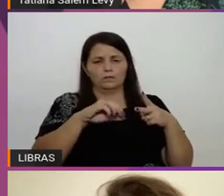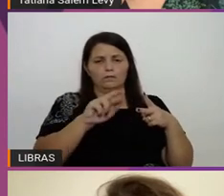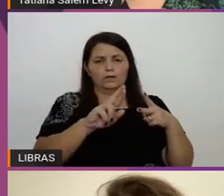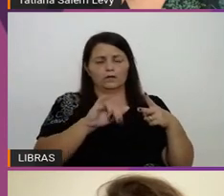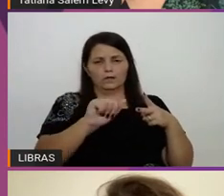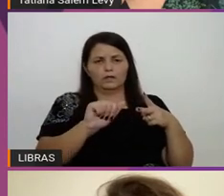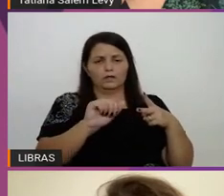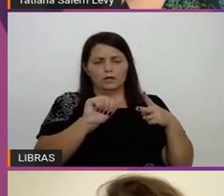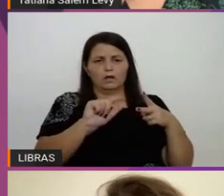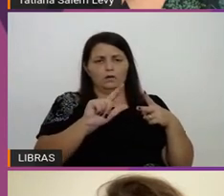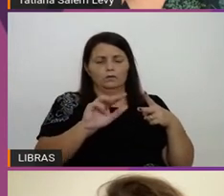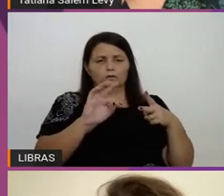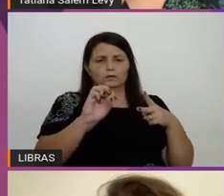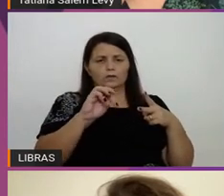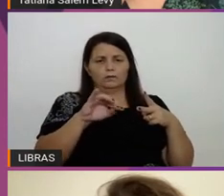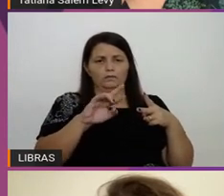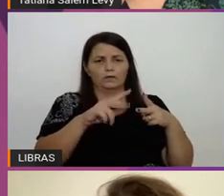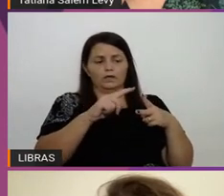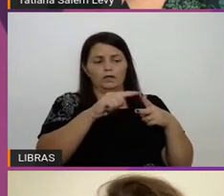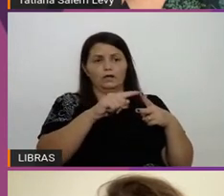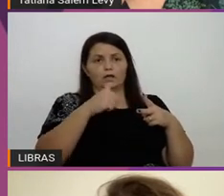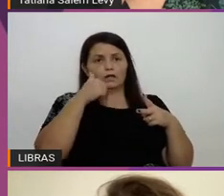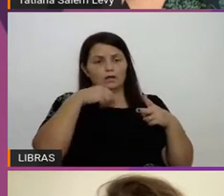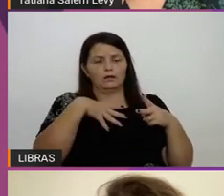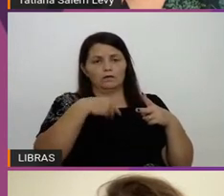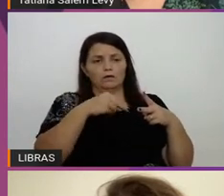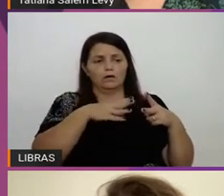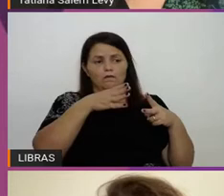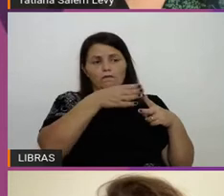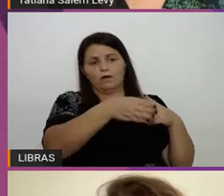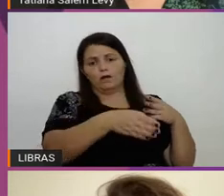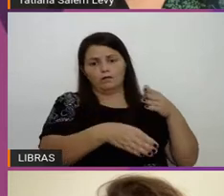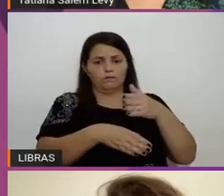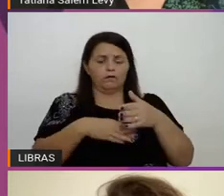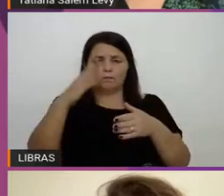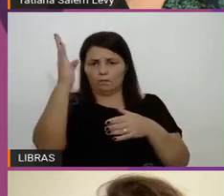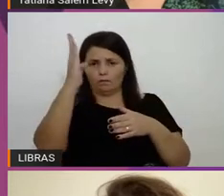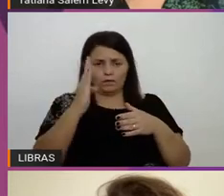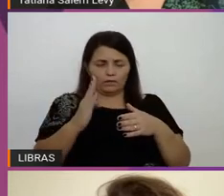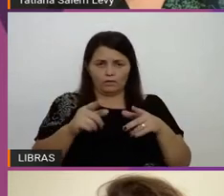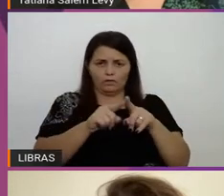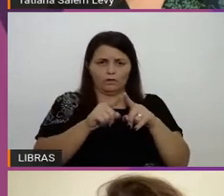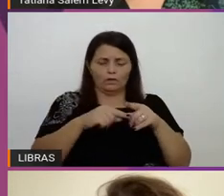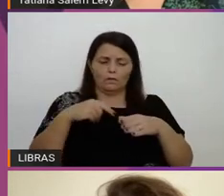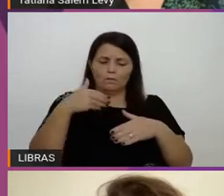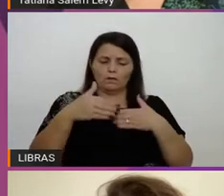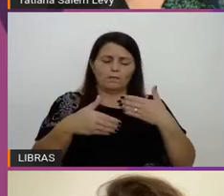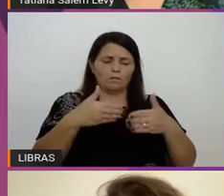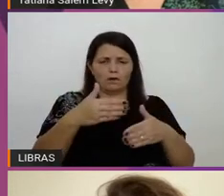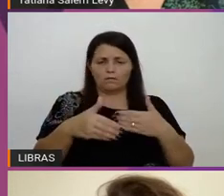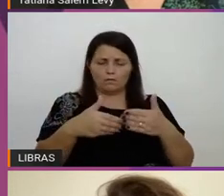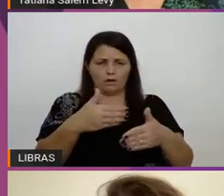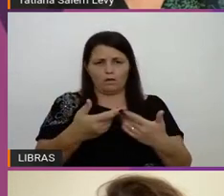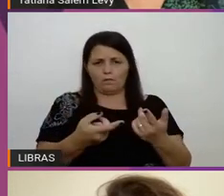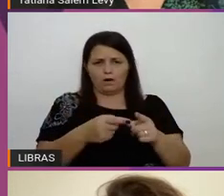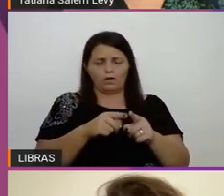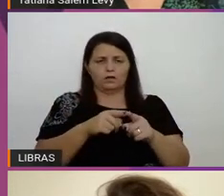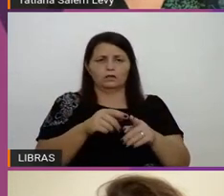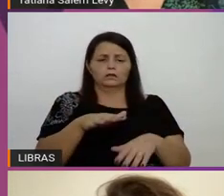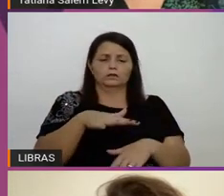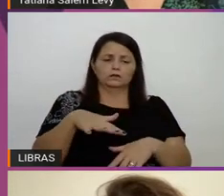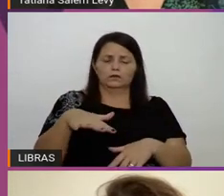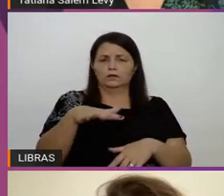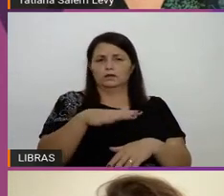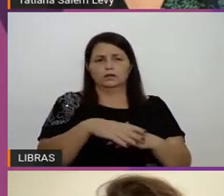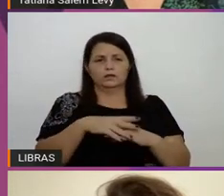que é sua filha a gente vem para o Brasil passa uma jornada que tem Platina